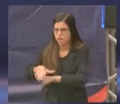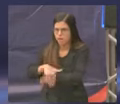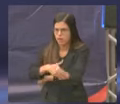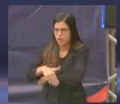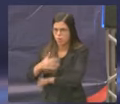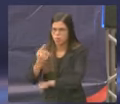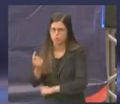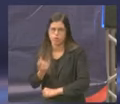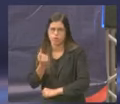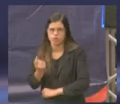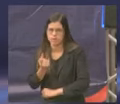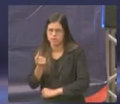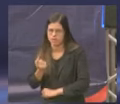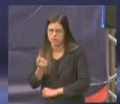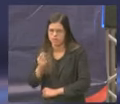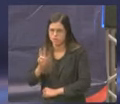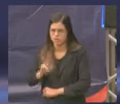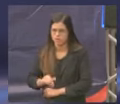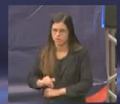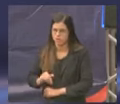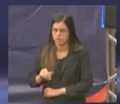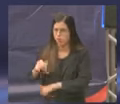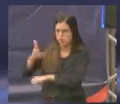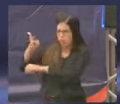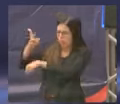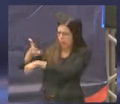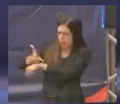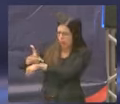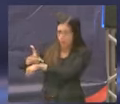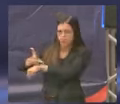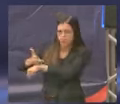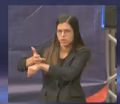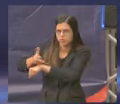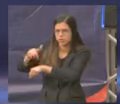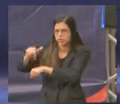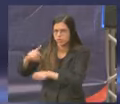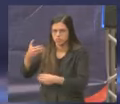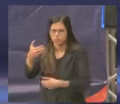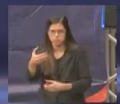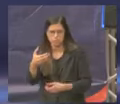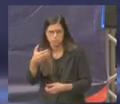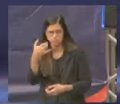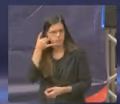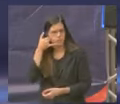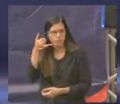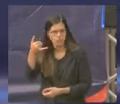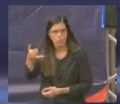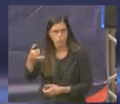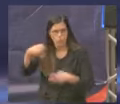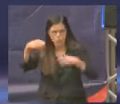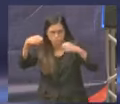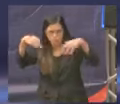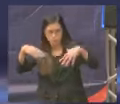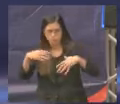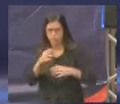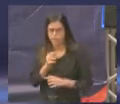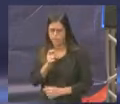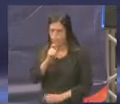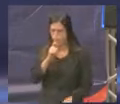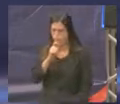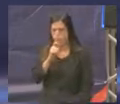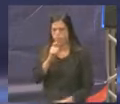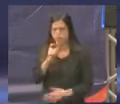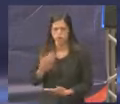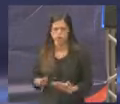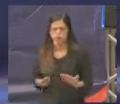sozinho. Ele vai com uma parafernália, coloca o smartphone, uma luz, um microfone, e